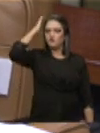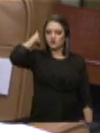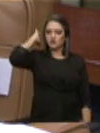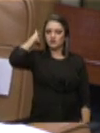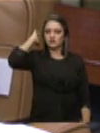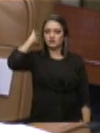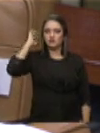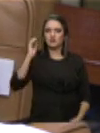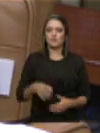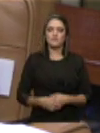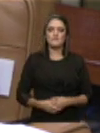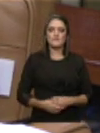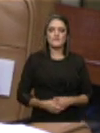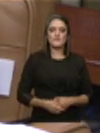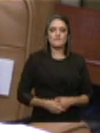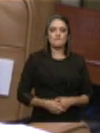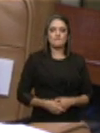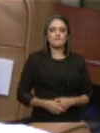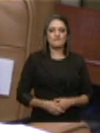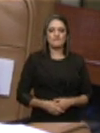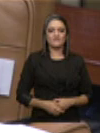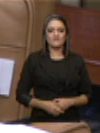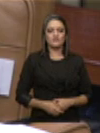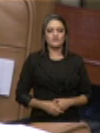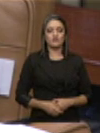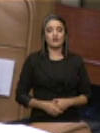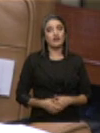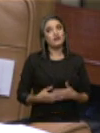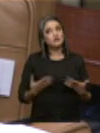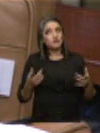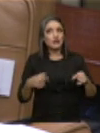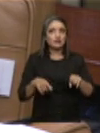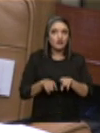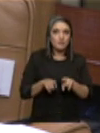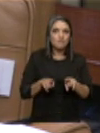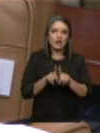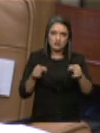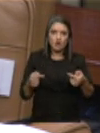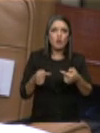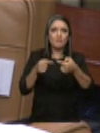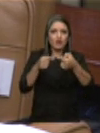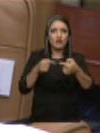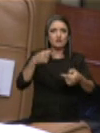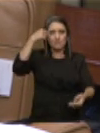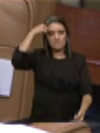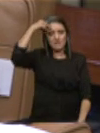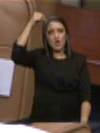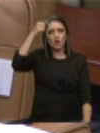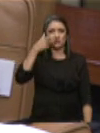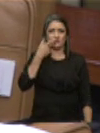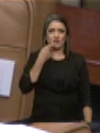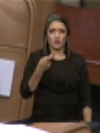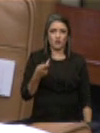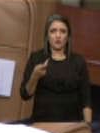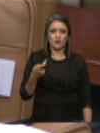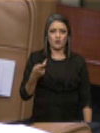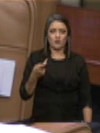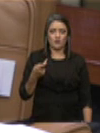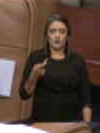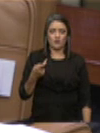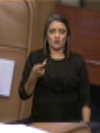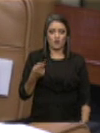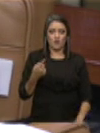algum modo, em alguma medida, vão ao encontro do que Sua Excelência, o ministro Luiz Roberto Barroso, acabou de mencionar. Sua